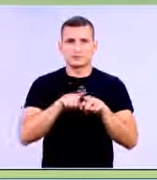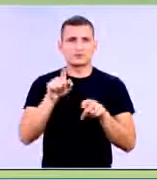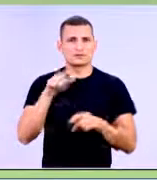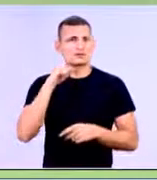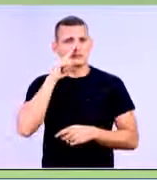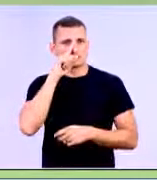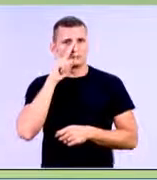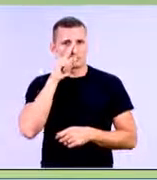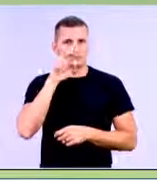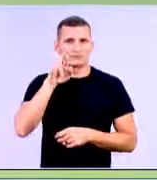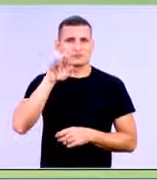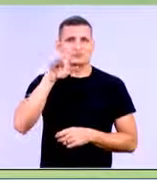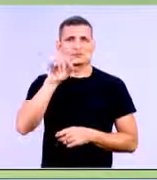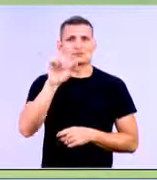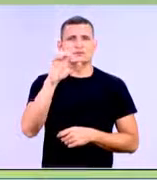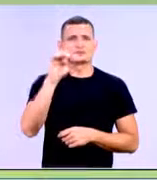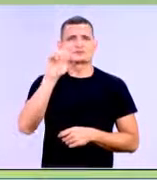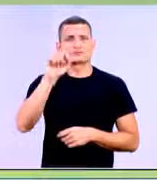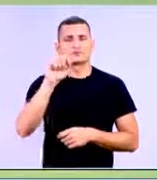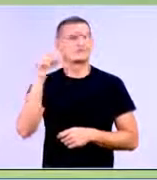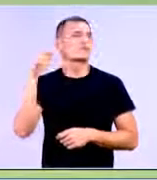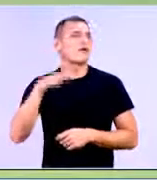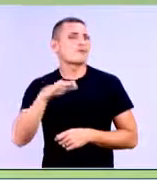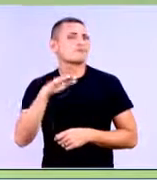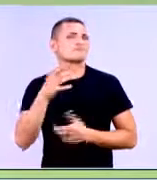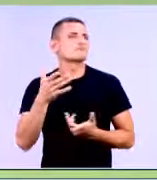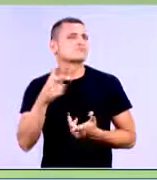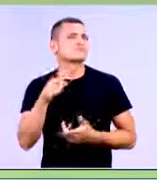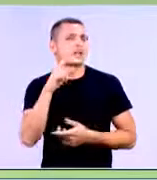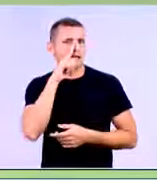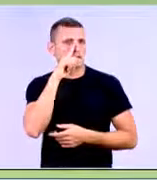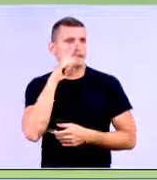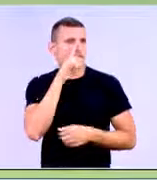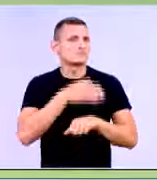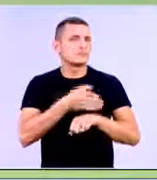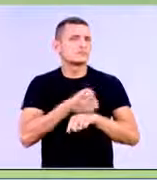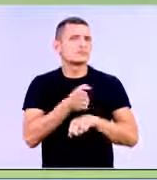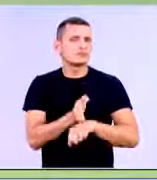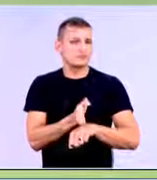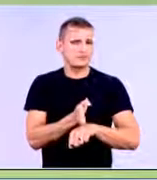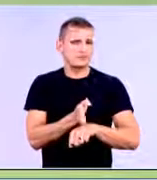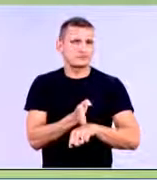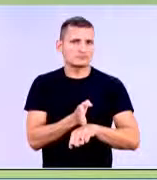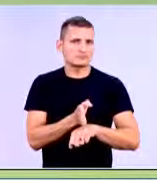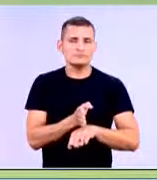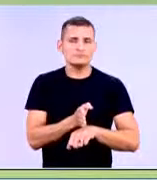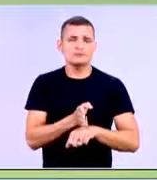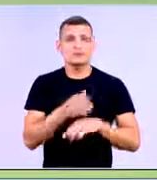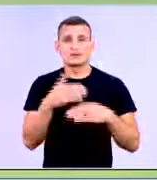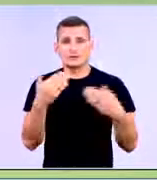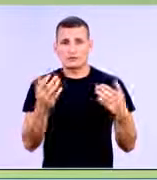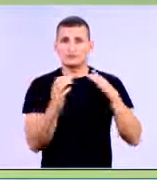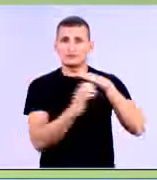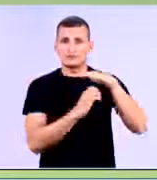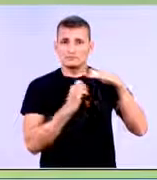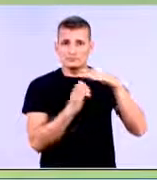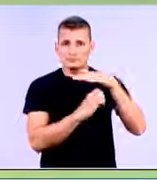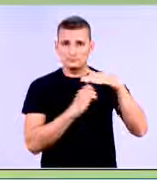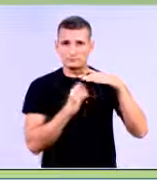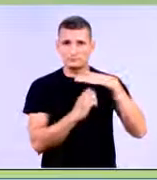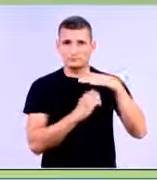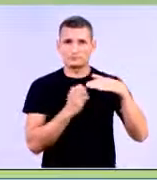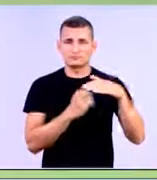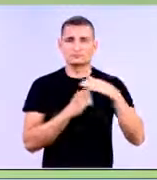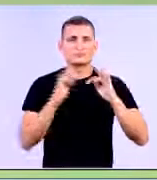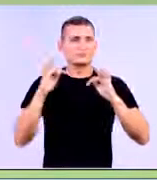riscos. Pergunto a vocês, quem não corre risco o tempo inteiro, né? Então, para as empresas,